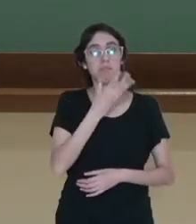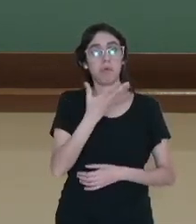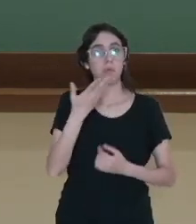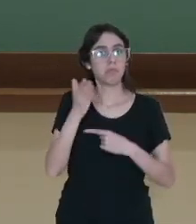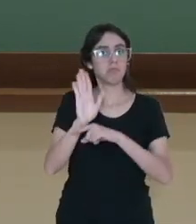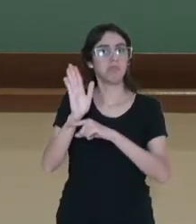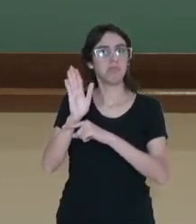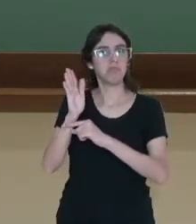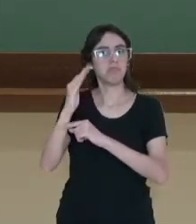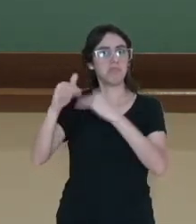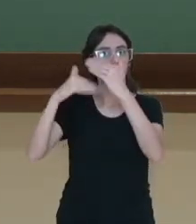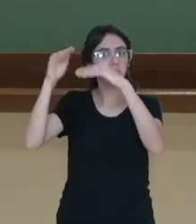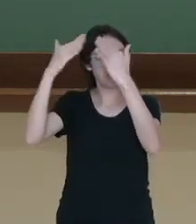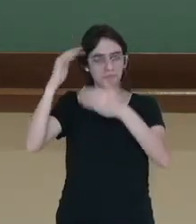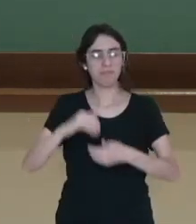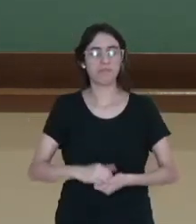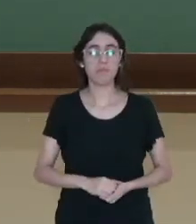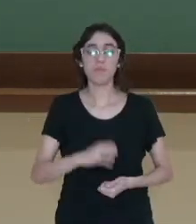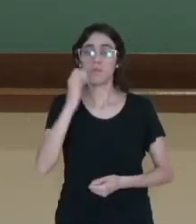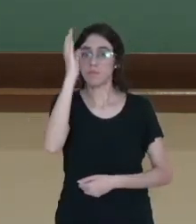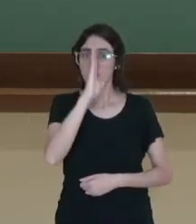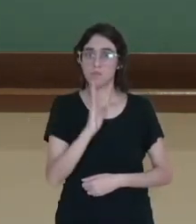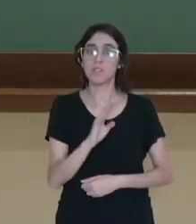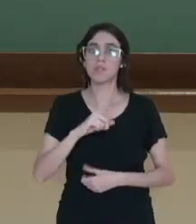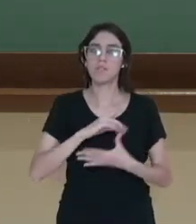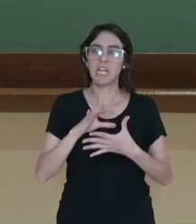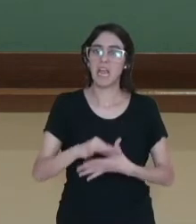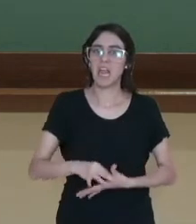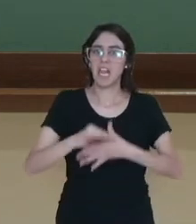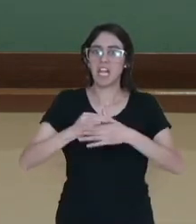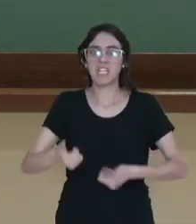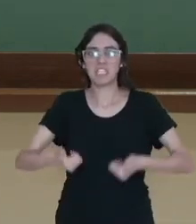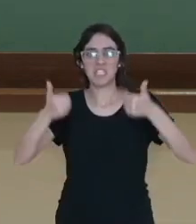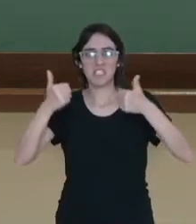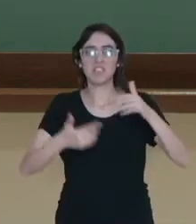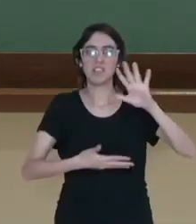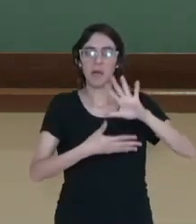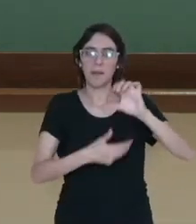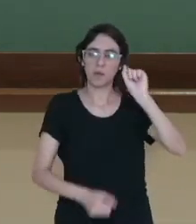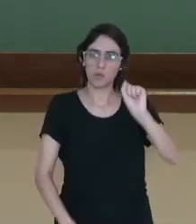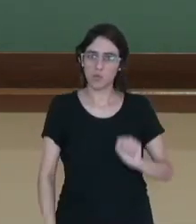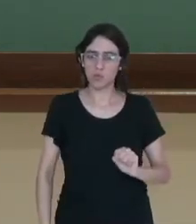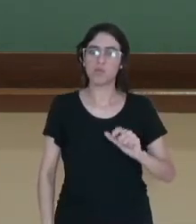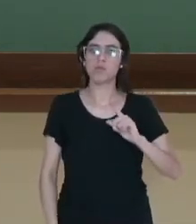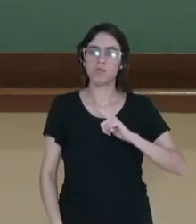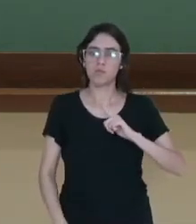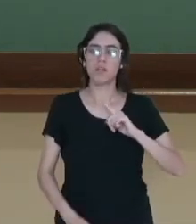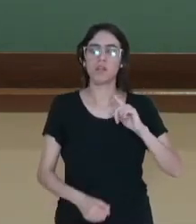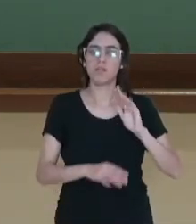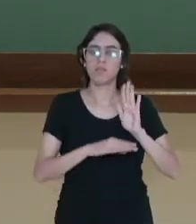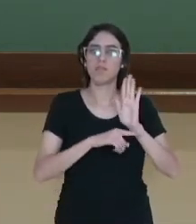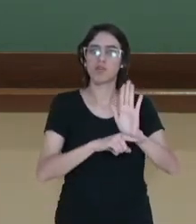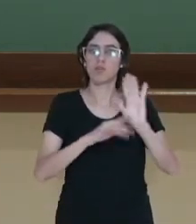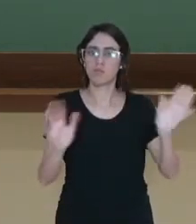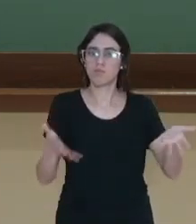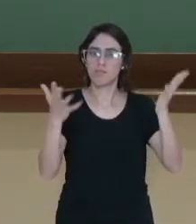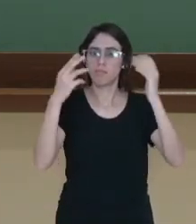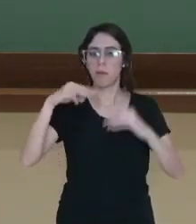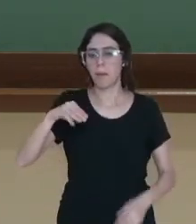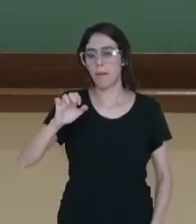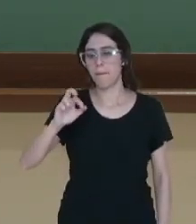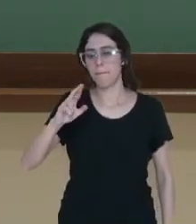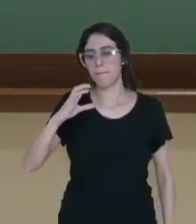parcerias. O Brasil teve destaque como liderança na América do Sul, fortalecimento do Mercosul, além do